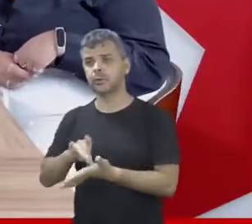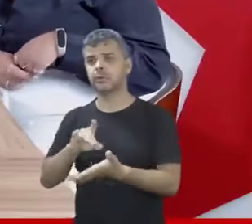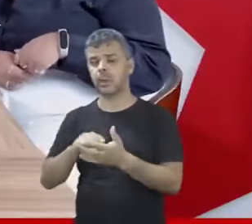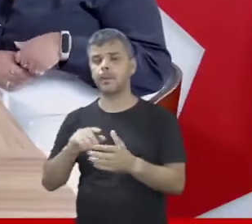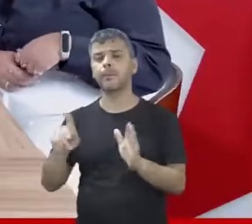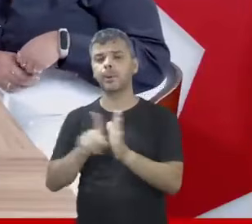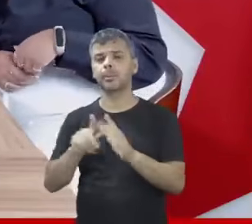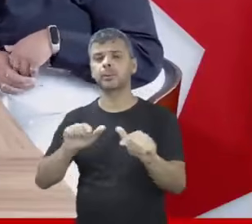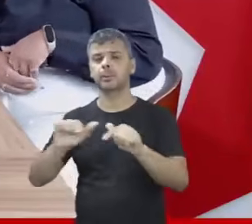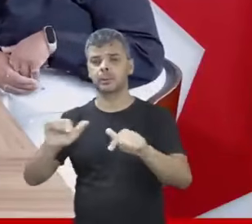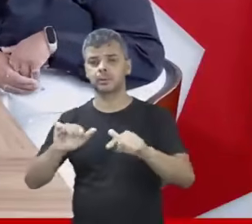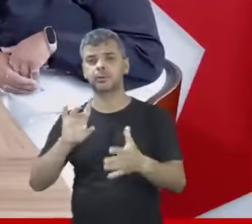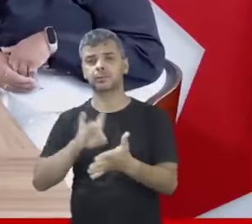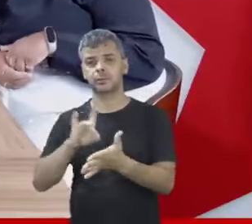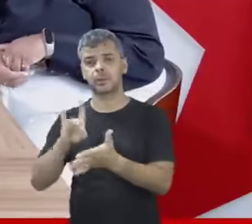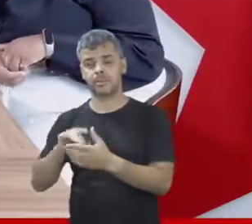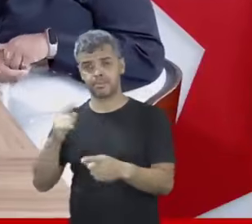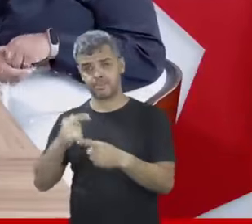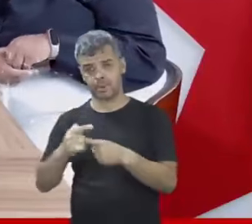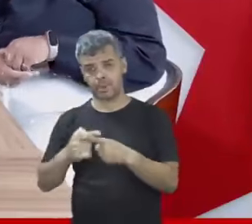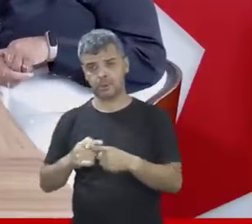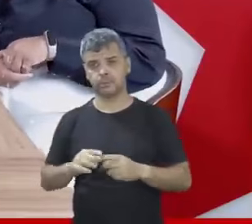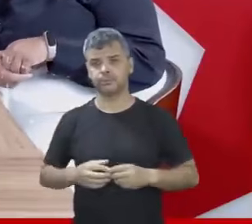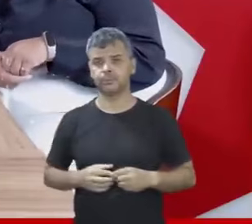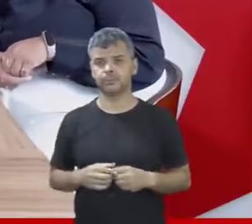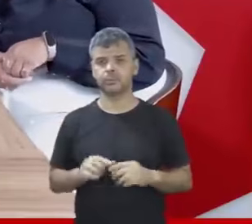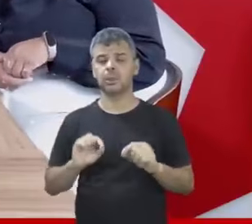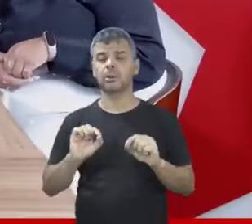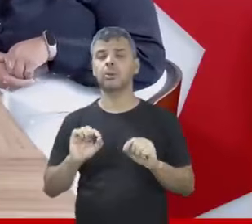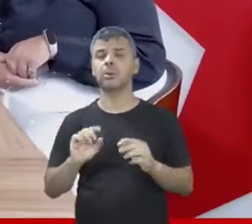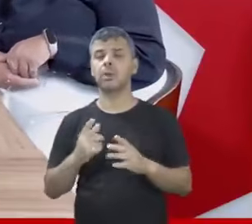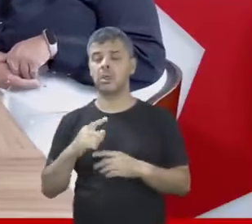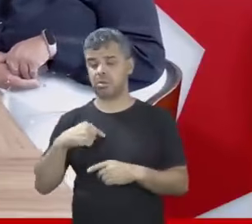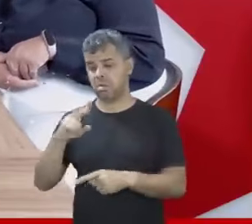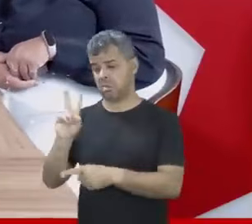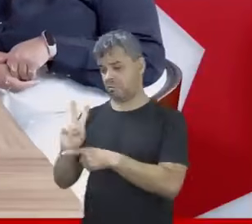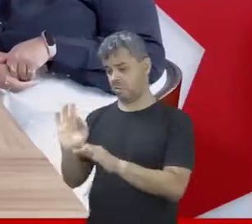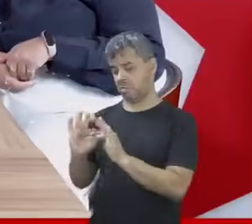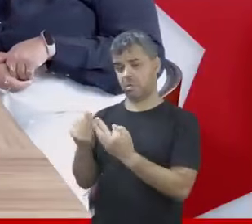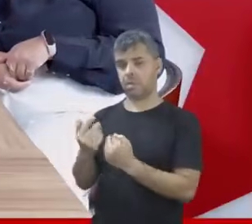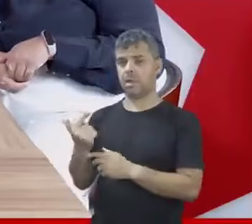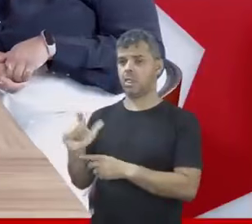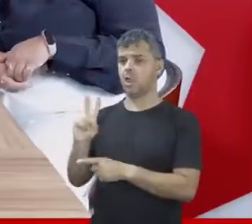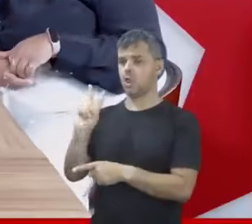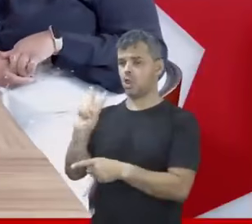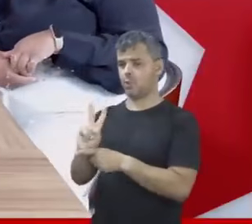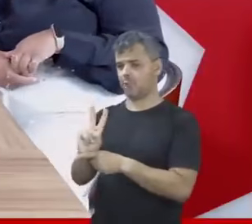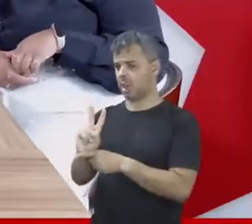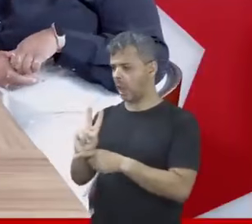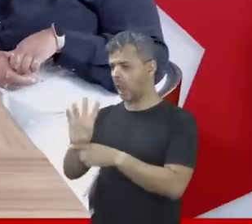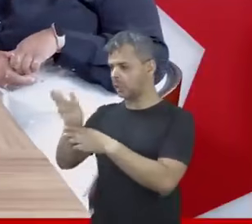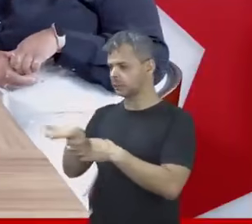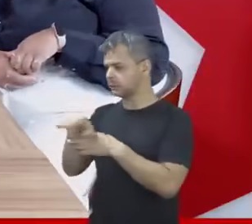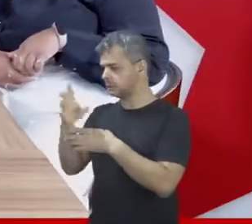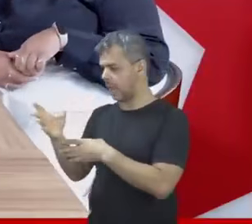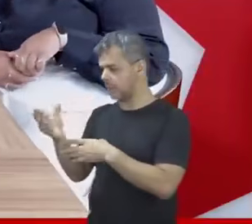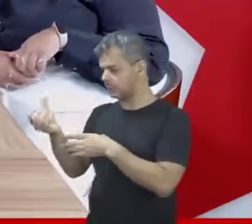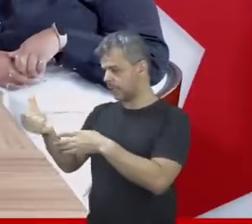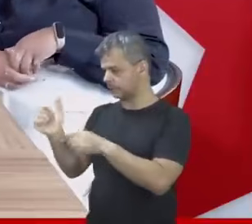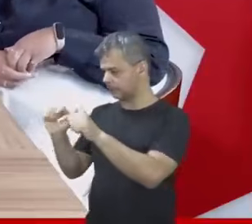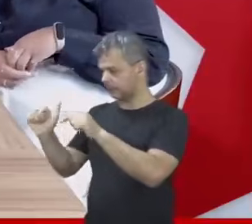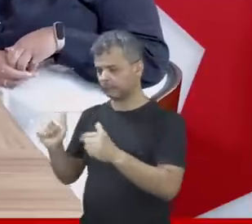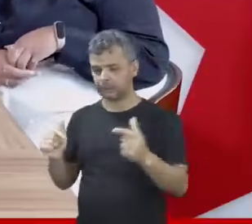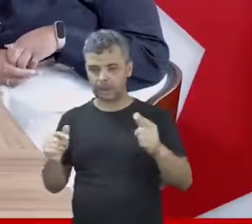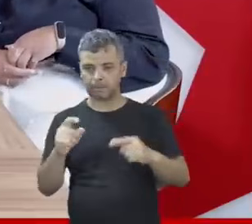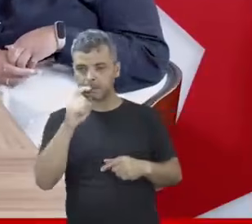trabalho. Né? É verdade, até porque de que adianta dizer que é defensor da família, mas não defende o fim da escala 6x1 e a